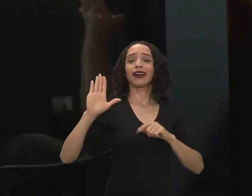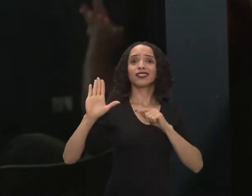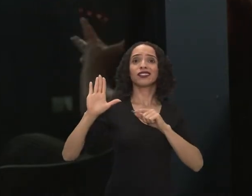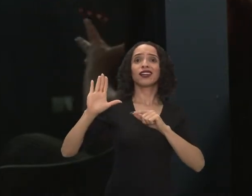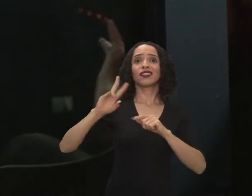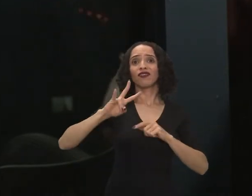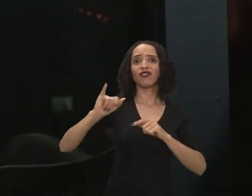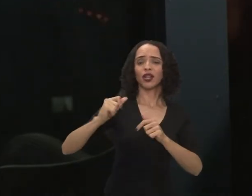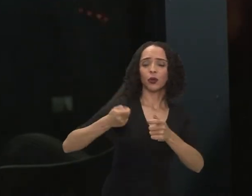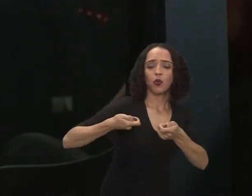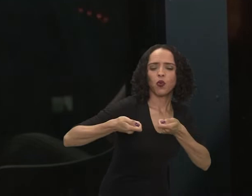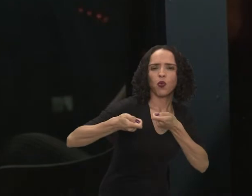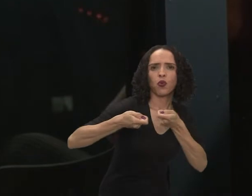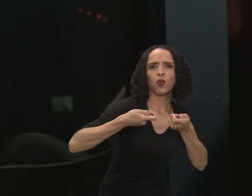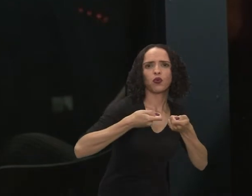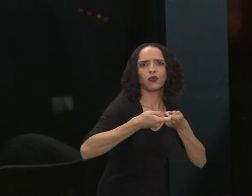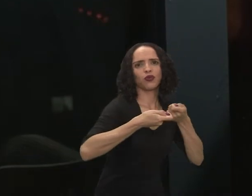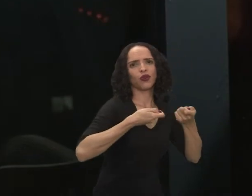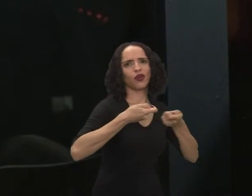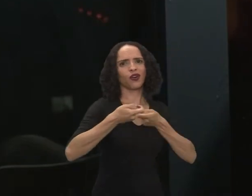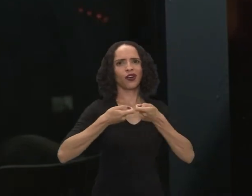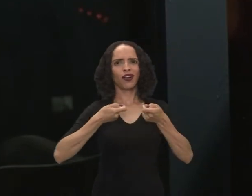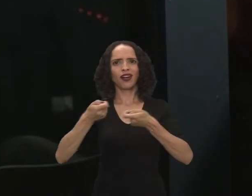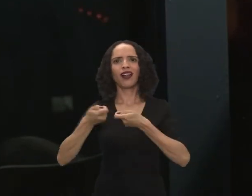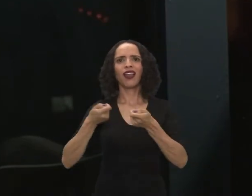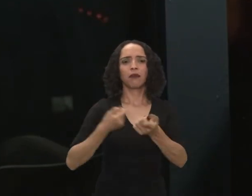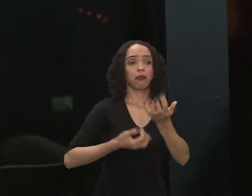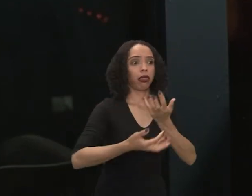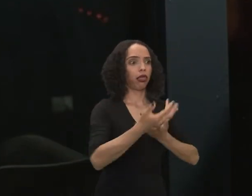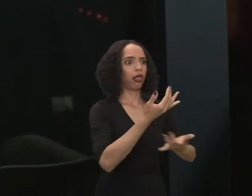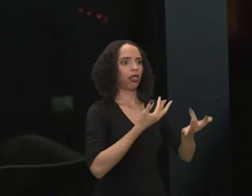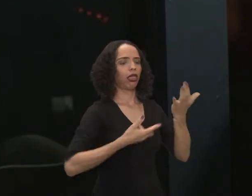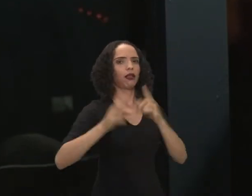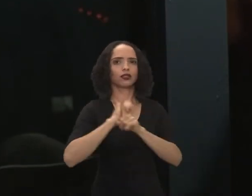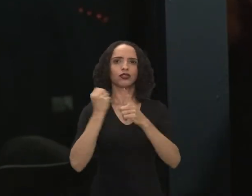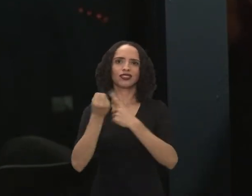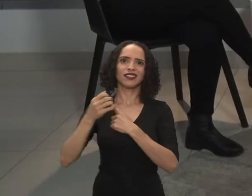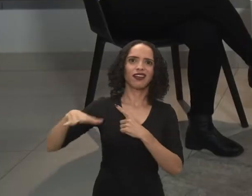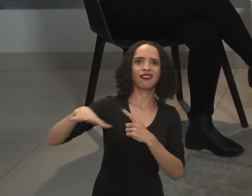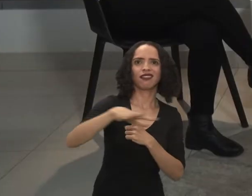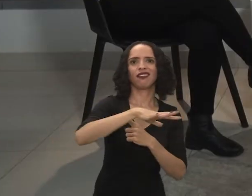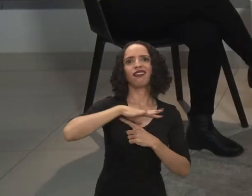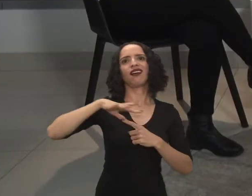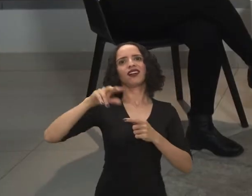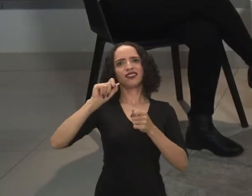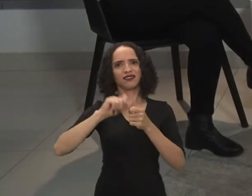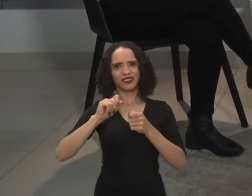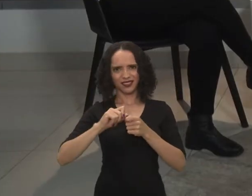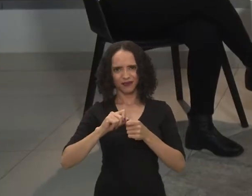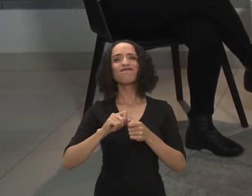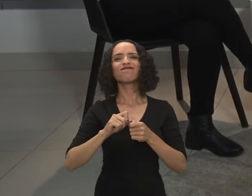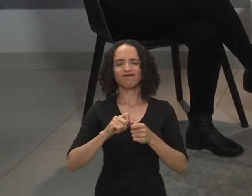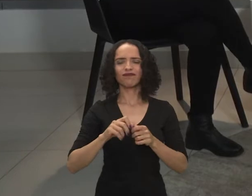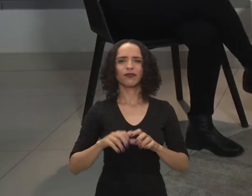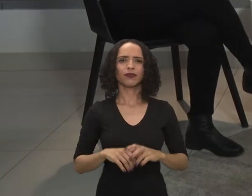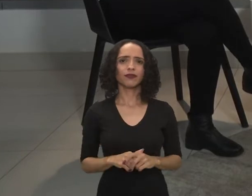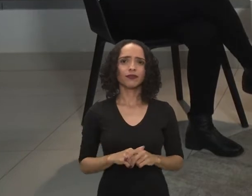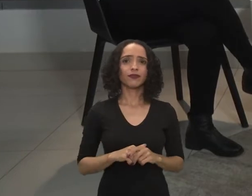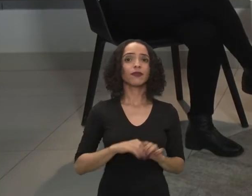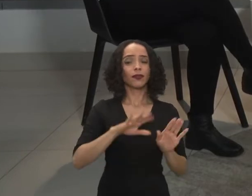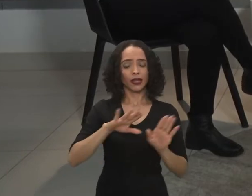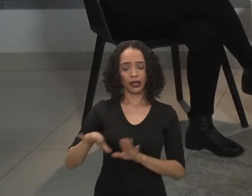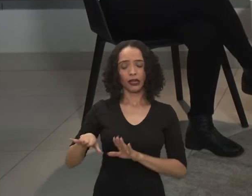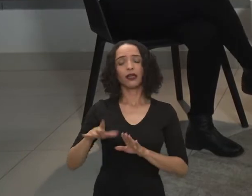pretendem controlar esse tipo de ação da sociedade. Já que a senhora tocou no ponto da agricultura familiar, em